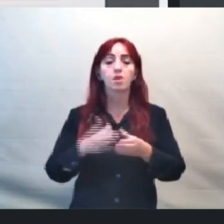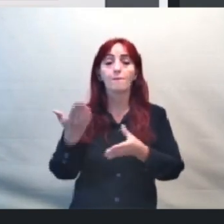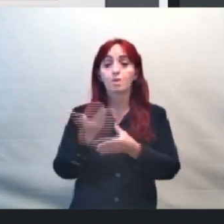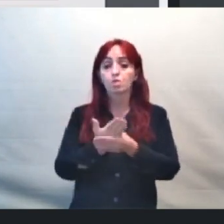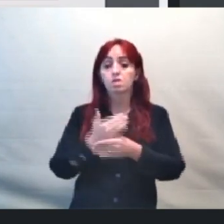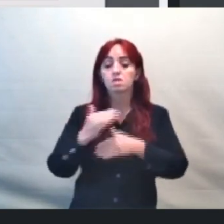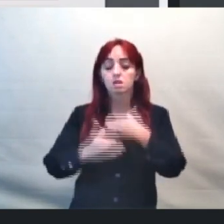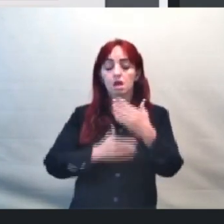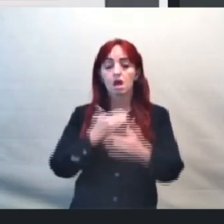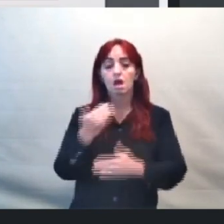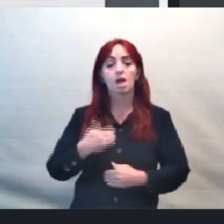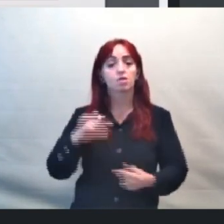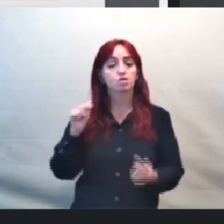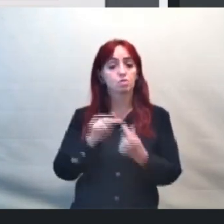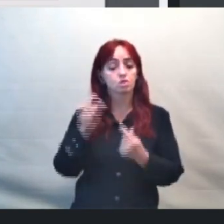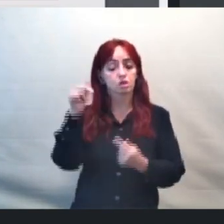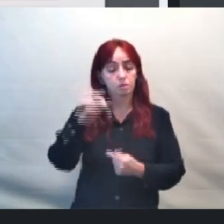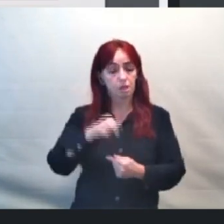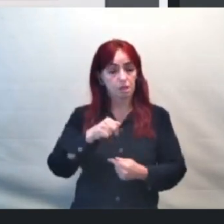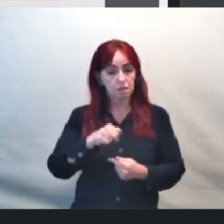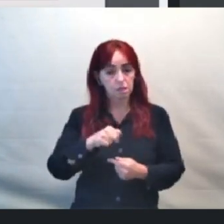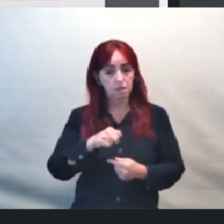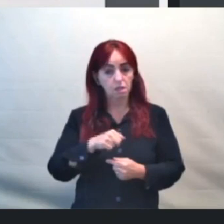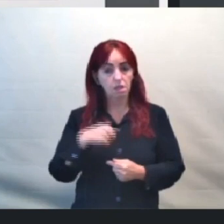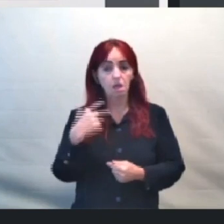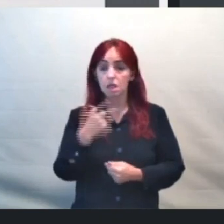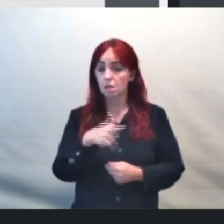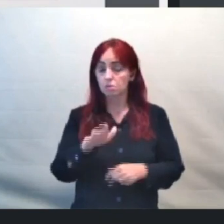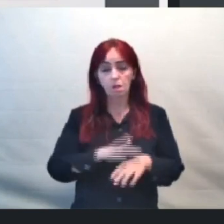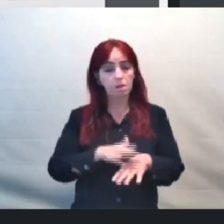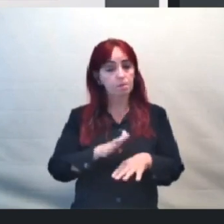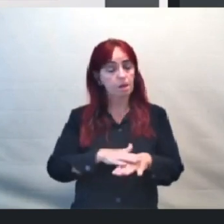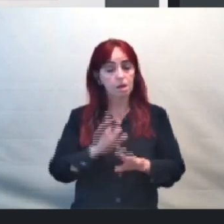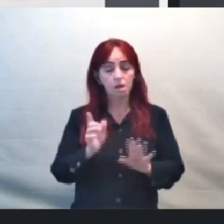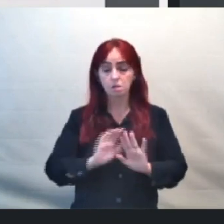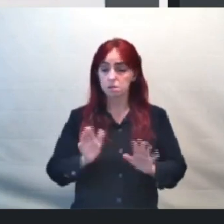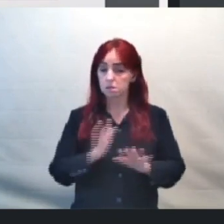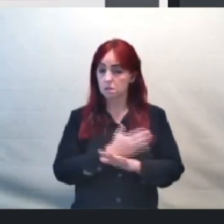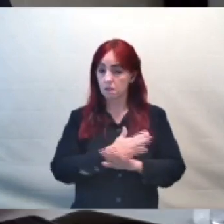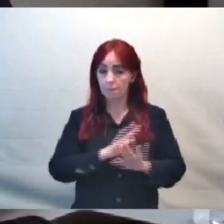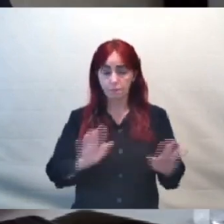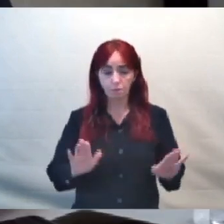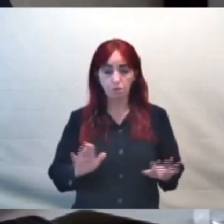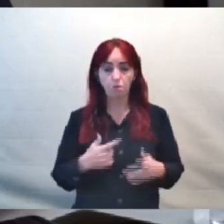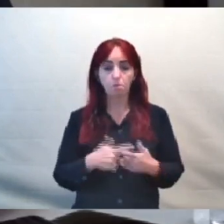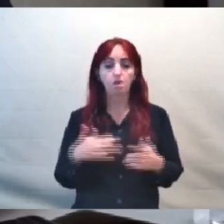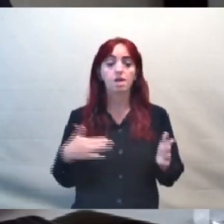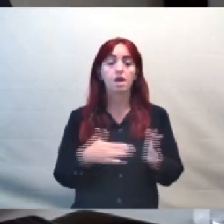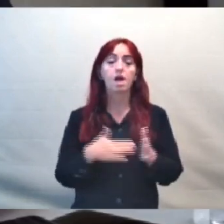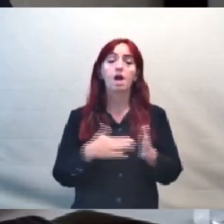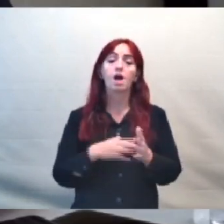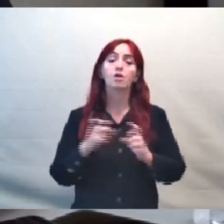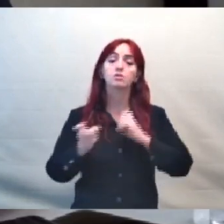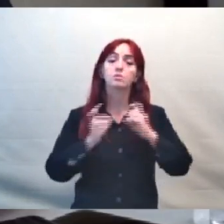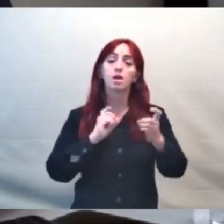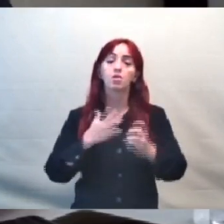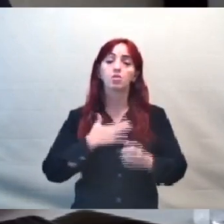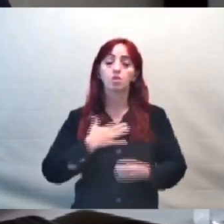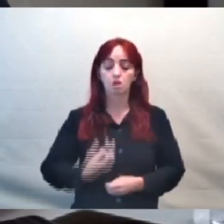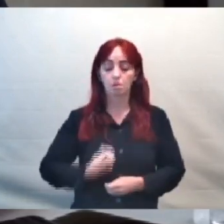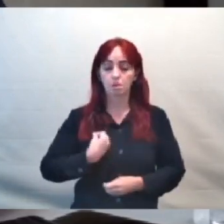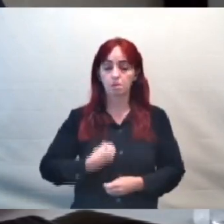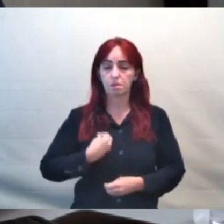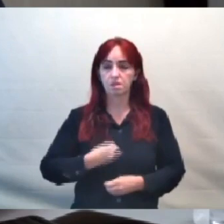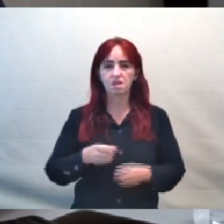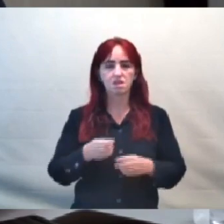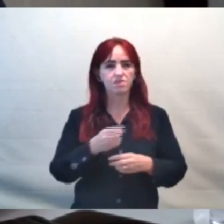vocês, não teremos mais, a última reunião com a minha presença se deu na semana passada,